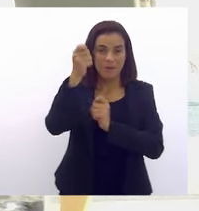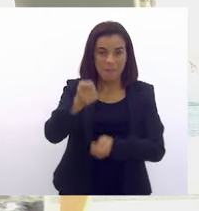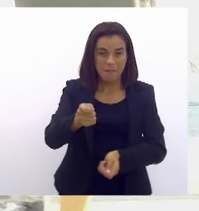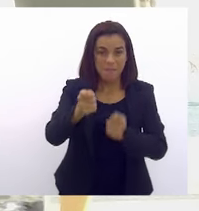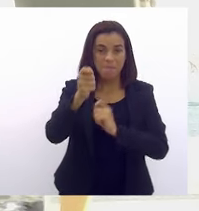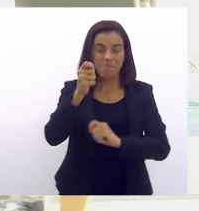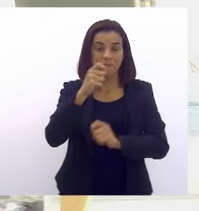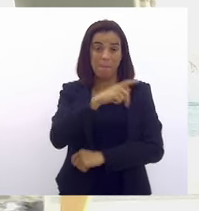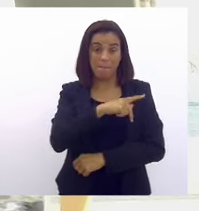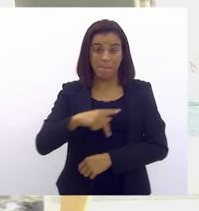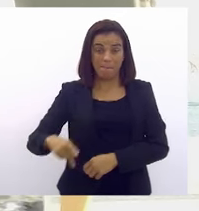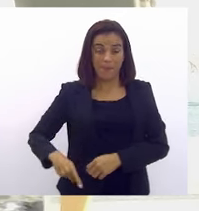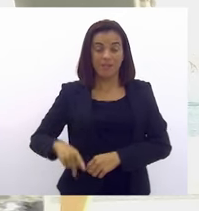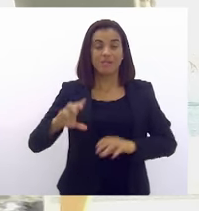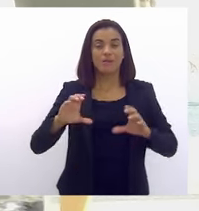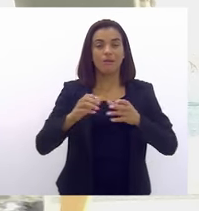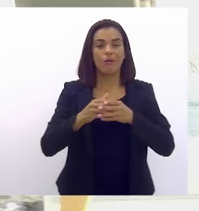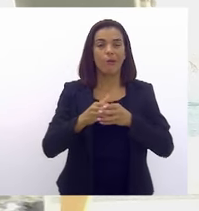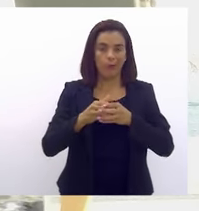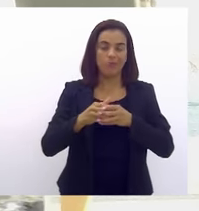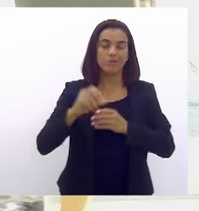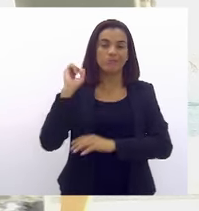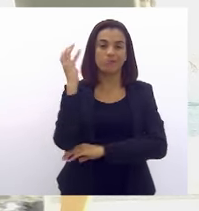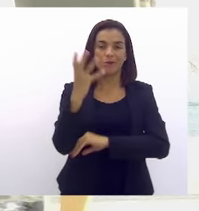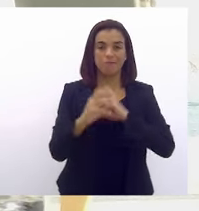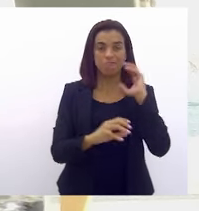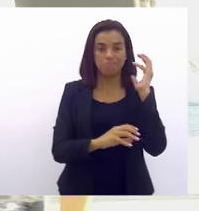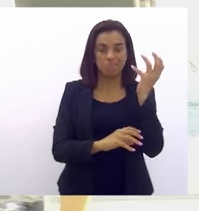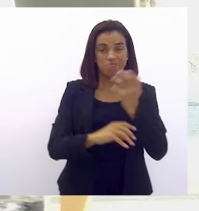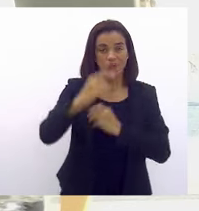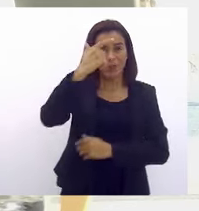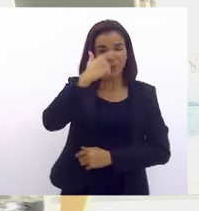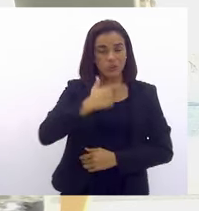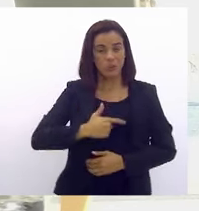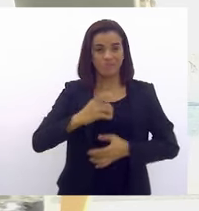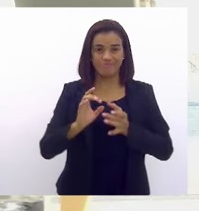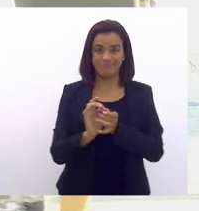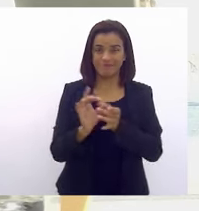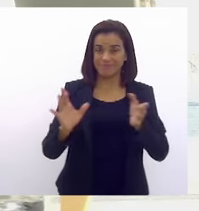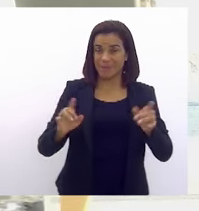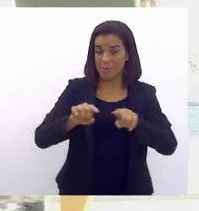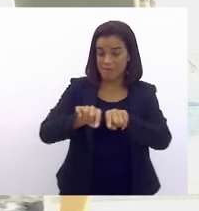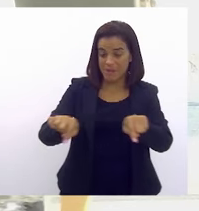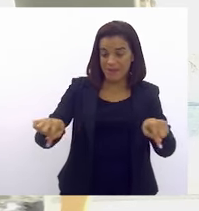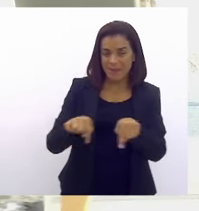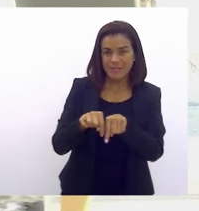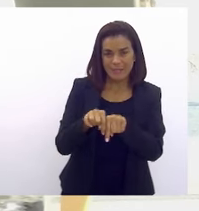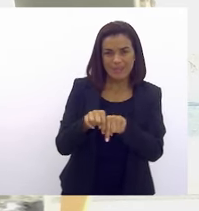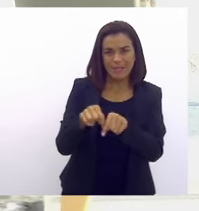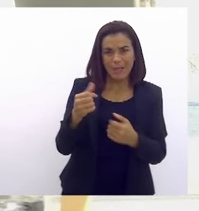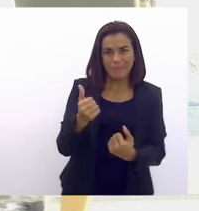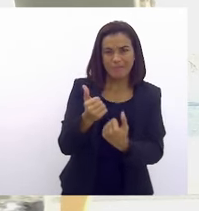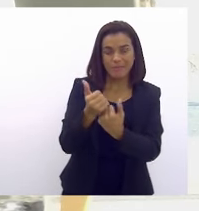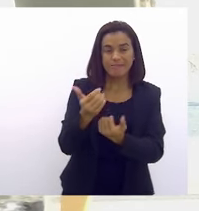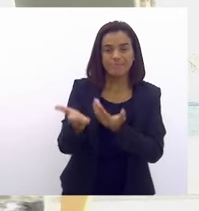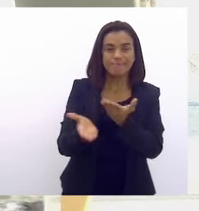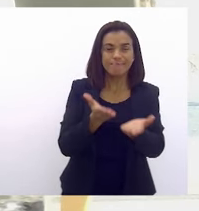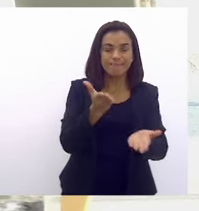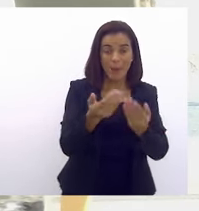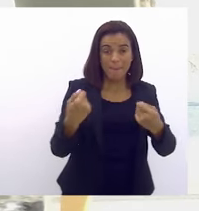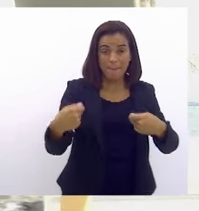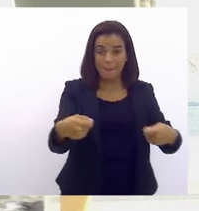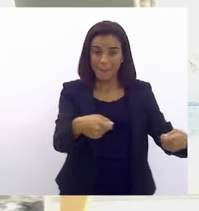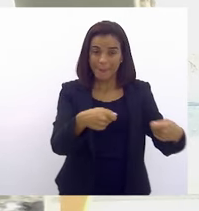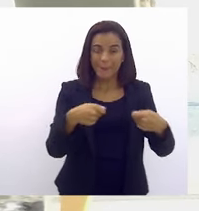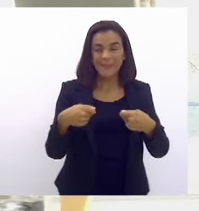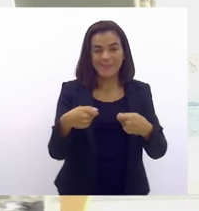Comissão do Meio Ambiente aqui na casa e deixo meu mandato aqui a todos à disposição, meu gabinete, o que precisar aí futuramente aí a